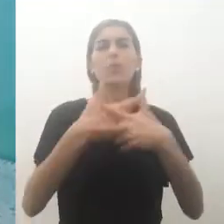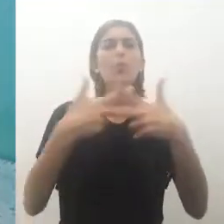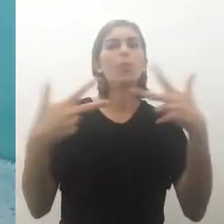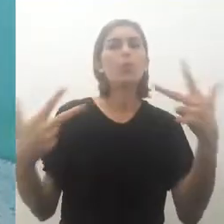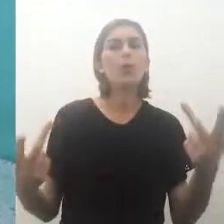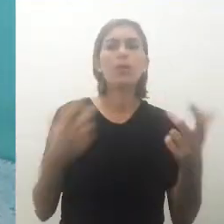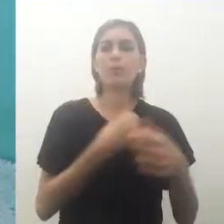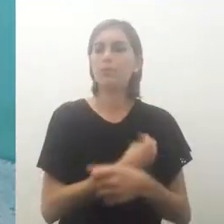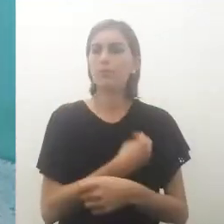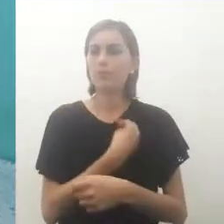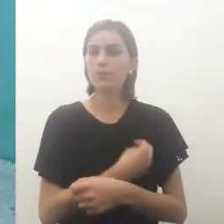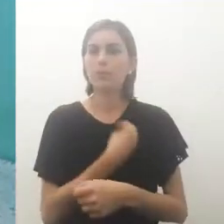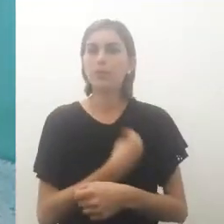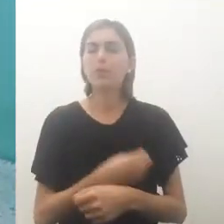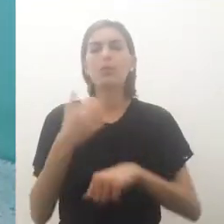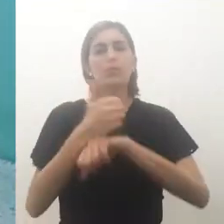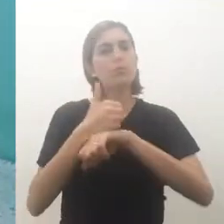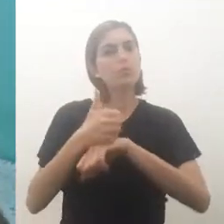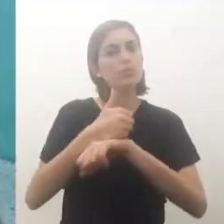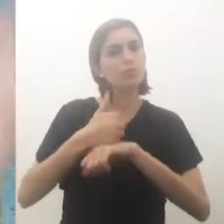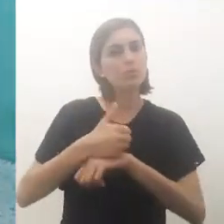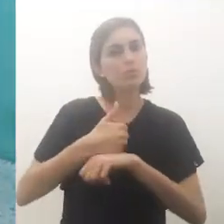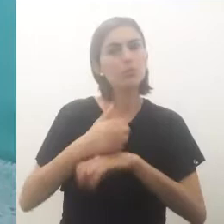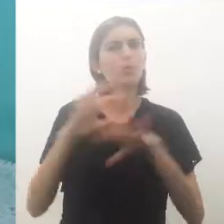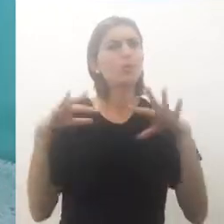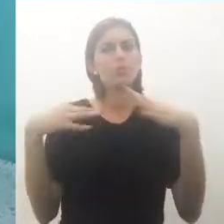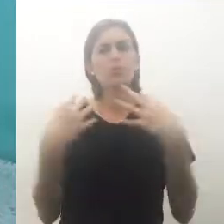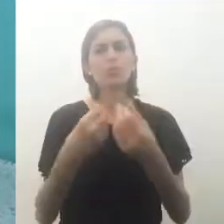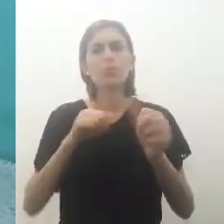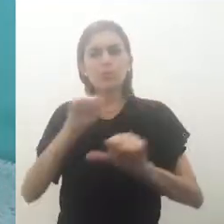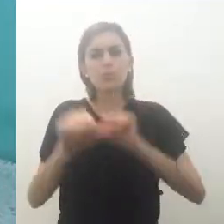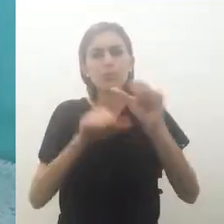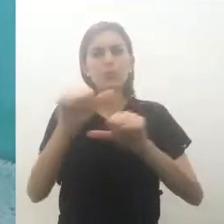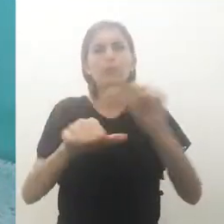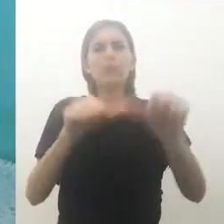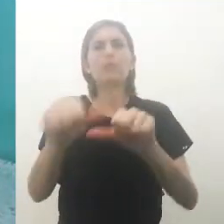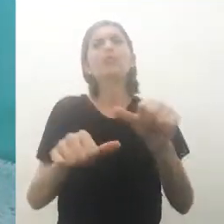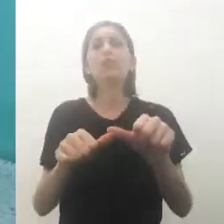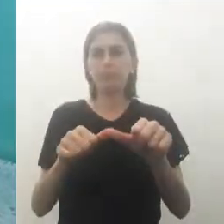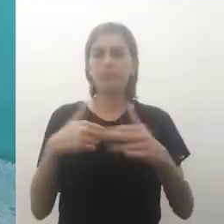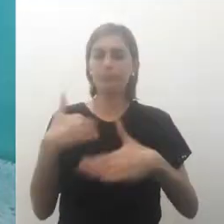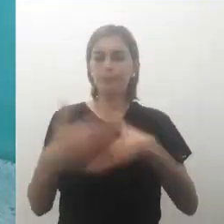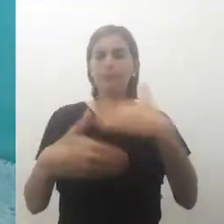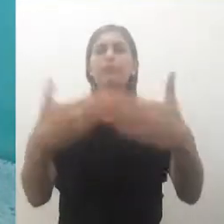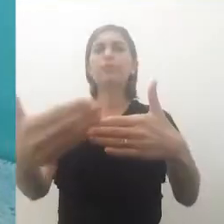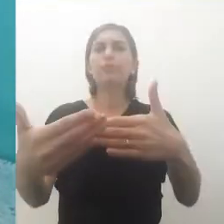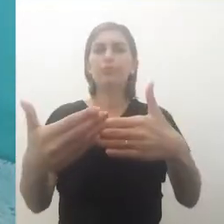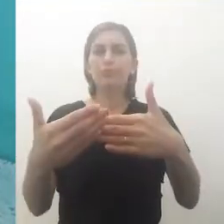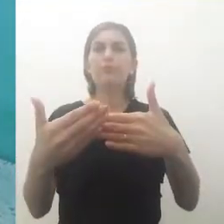qualidade de vida dos profissionais e todas as alterações possíveis que foram decorrentes